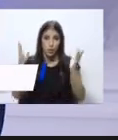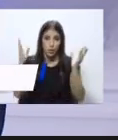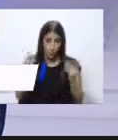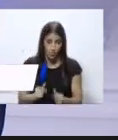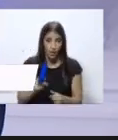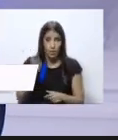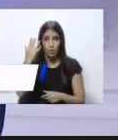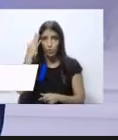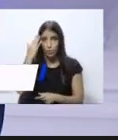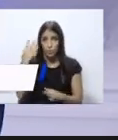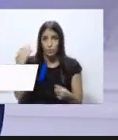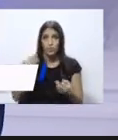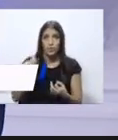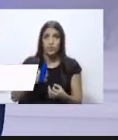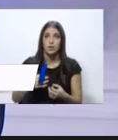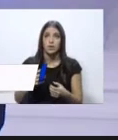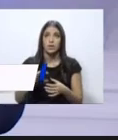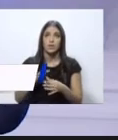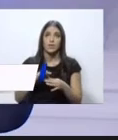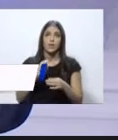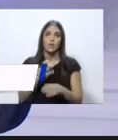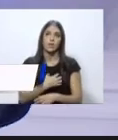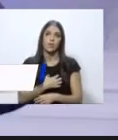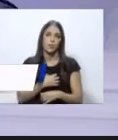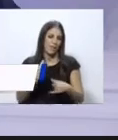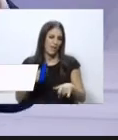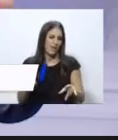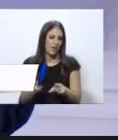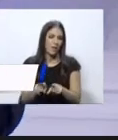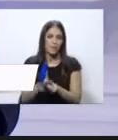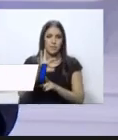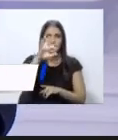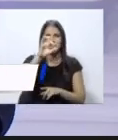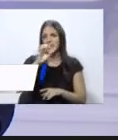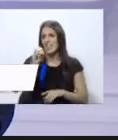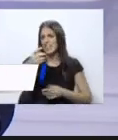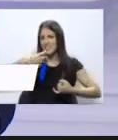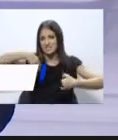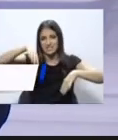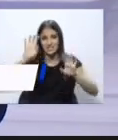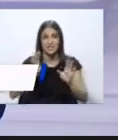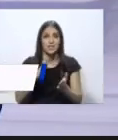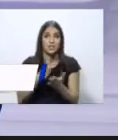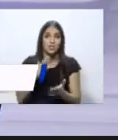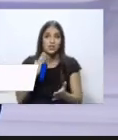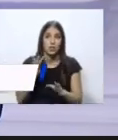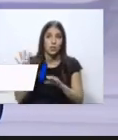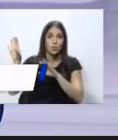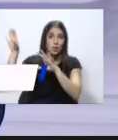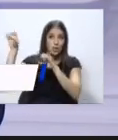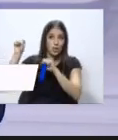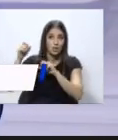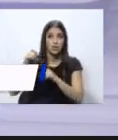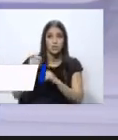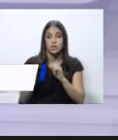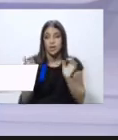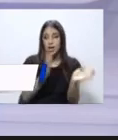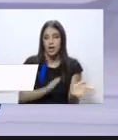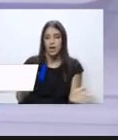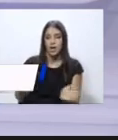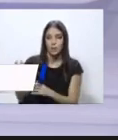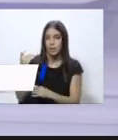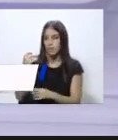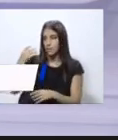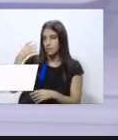número... Jogadores associados ao clube, eram 80 e tal, ou não sei o quê. Só guarda-redes, na época passada, eram 30 ou mais de